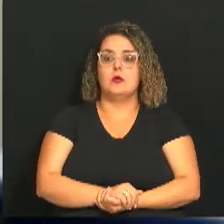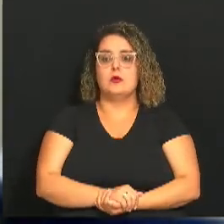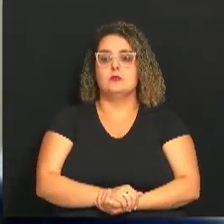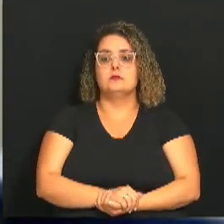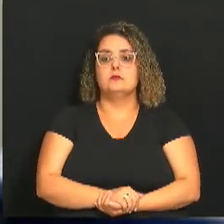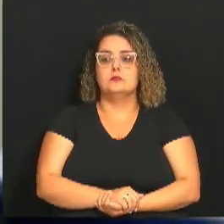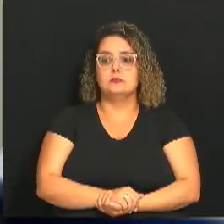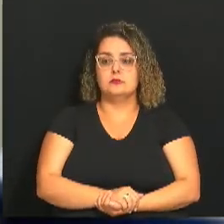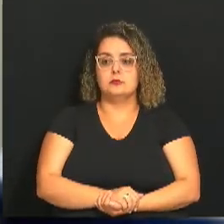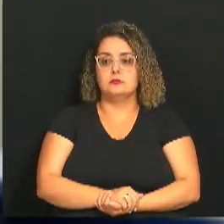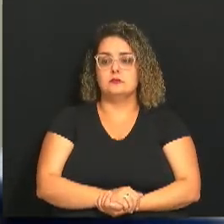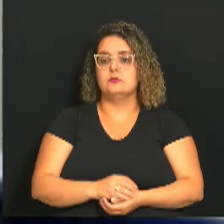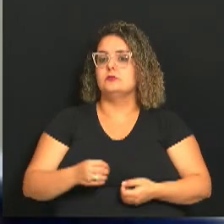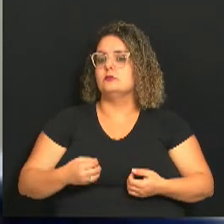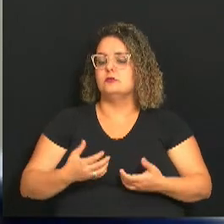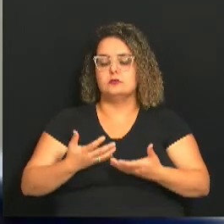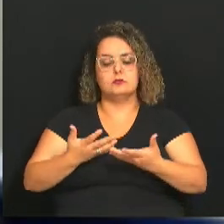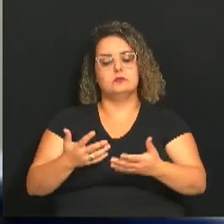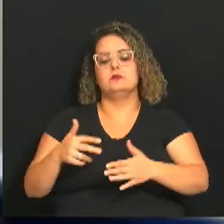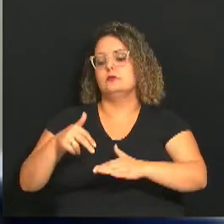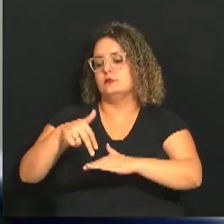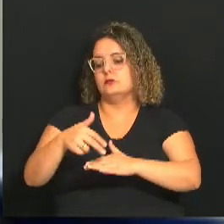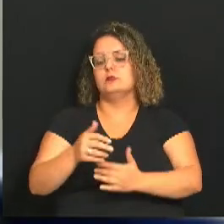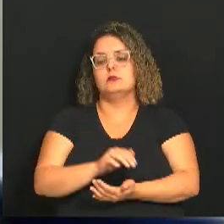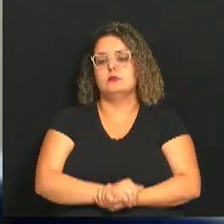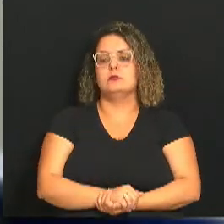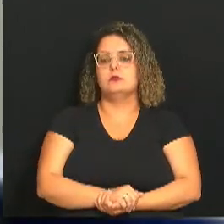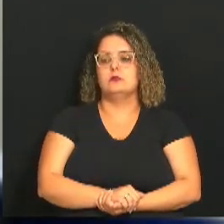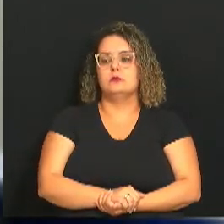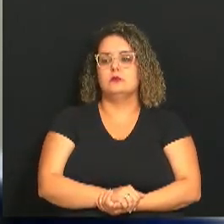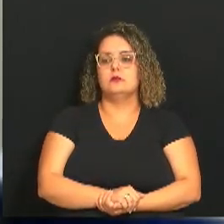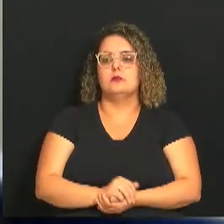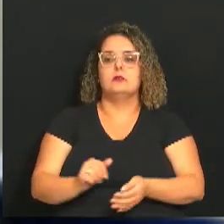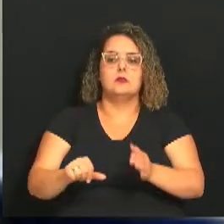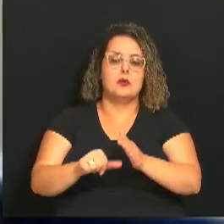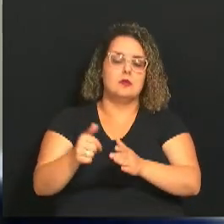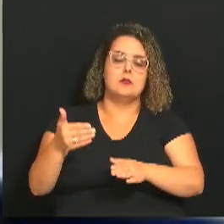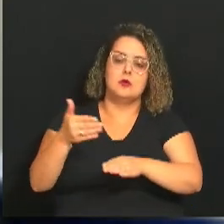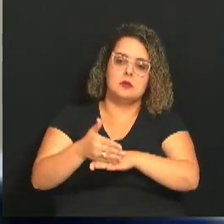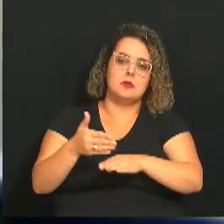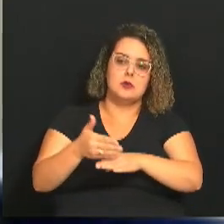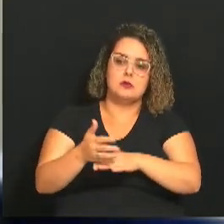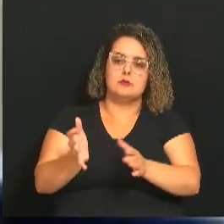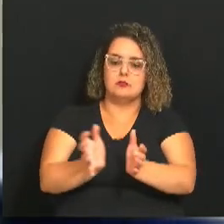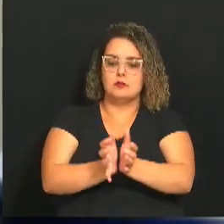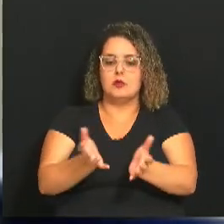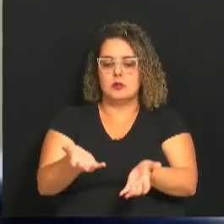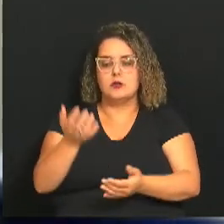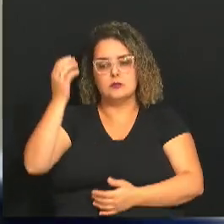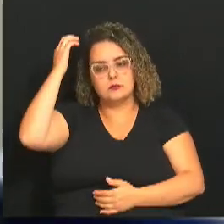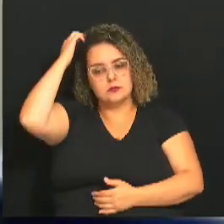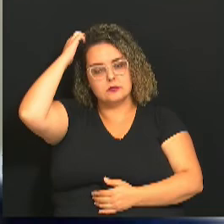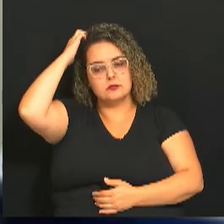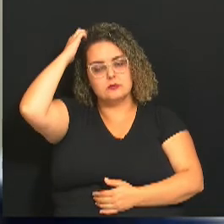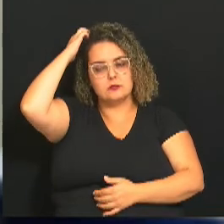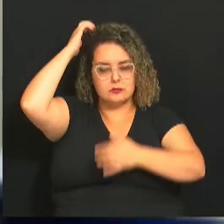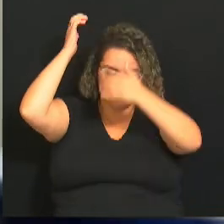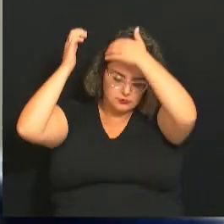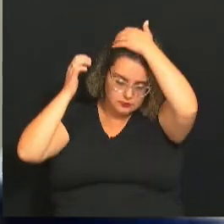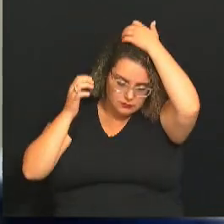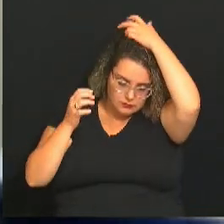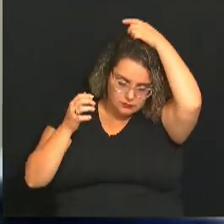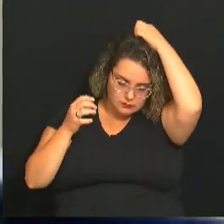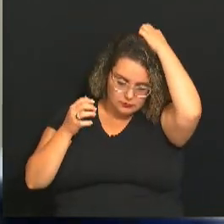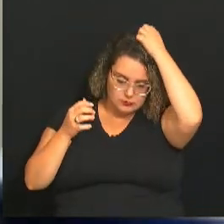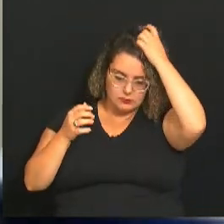também que eu estou à disposição, né? É a minha primeira participação aí nesse grupo, mas independente